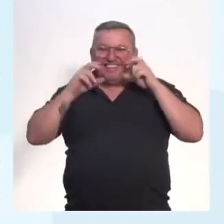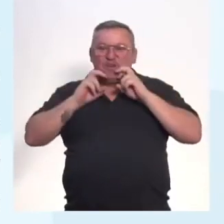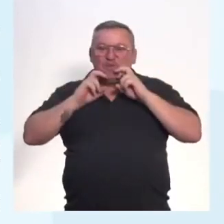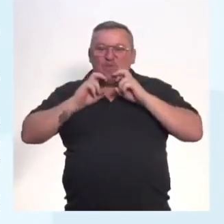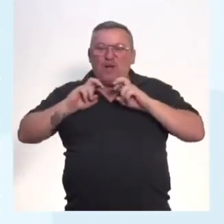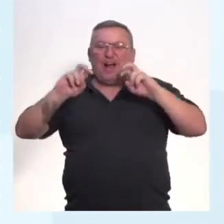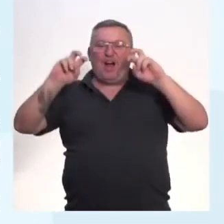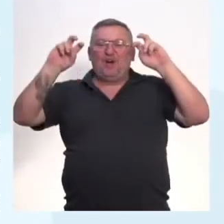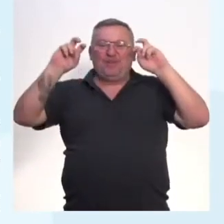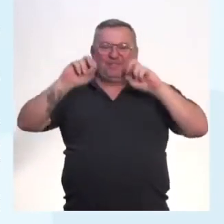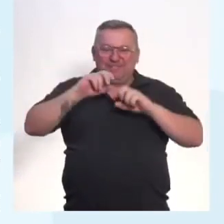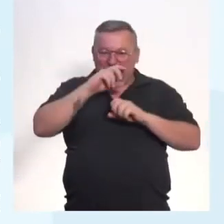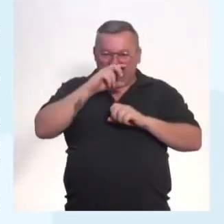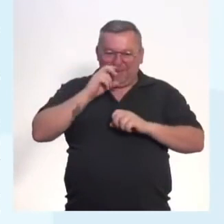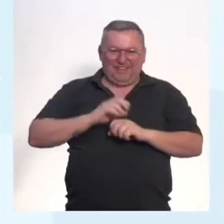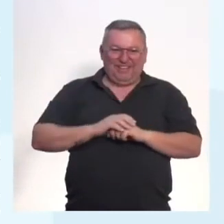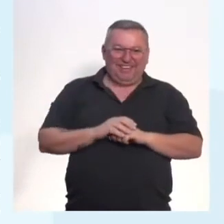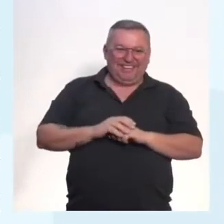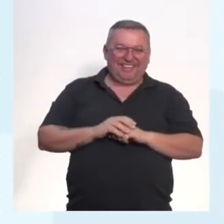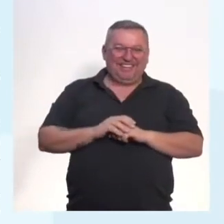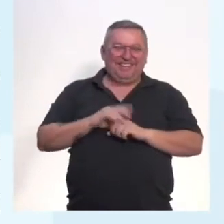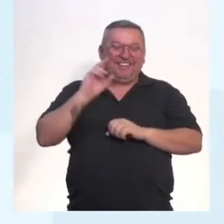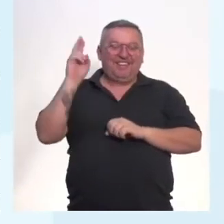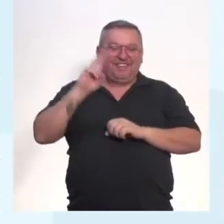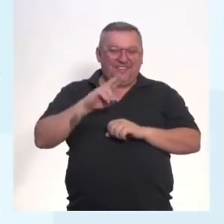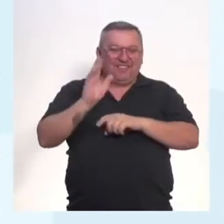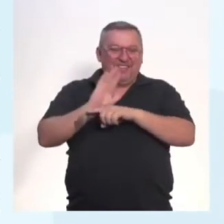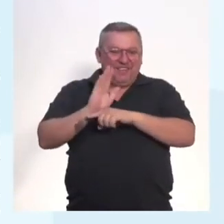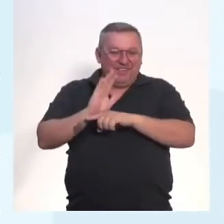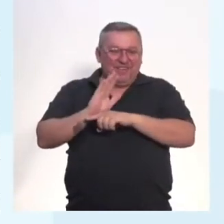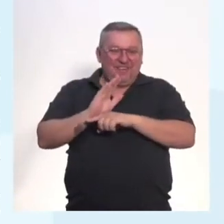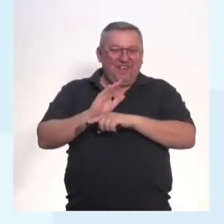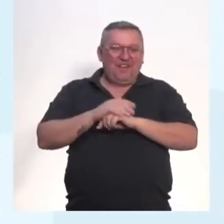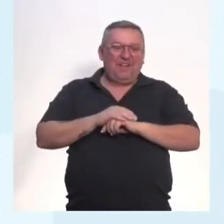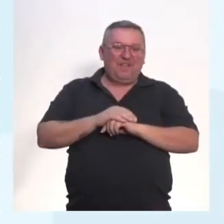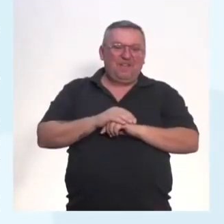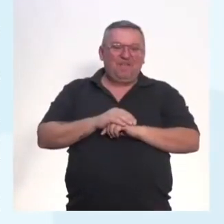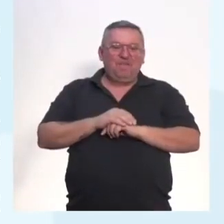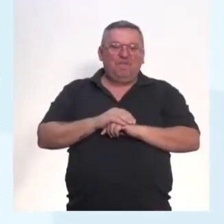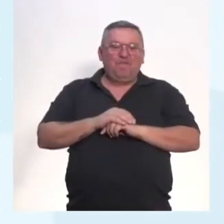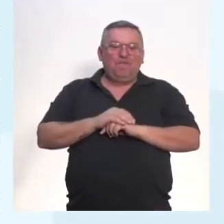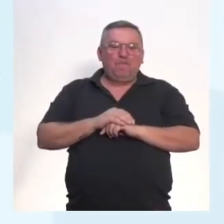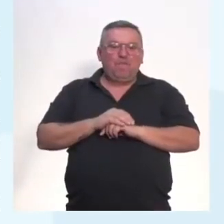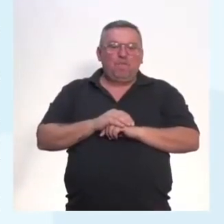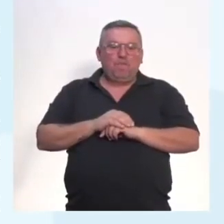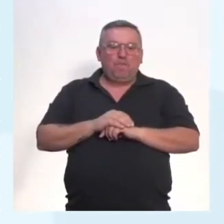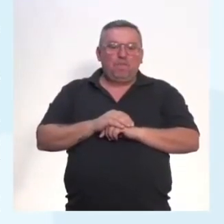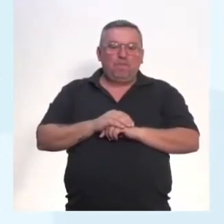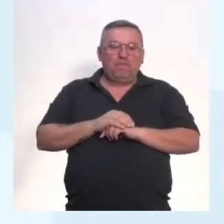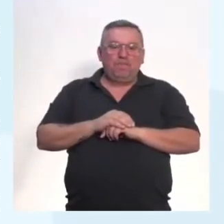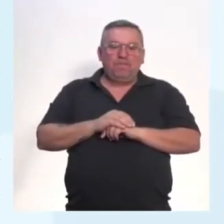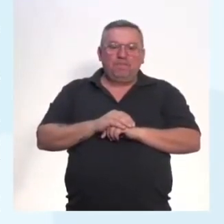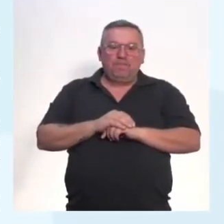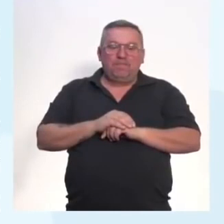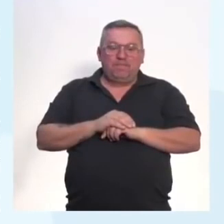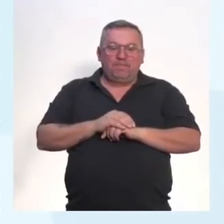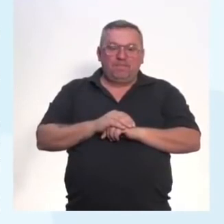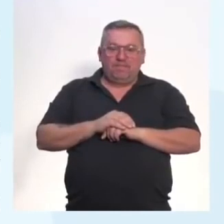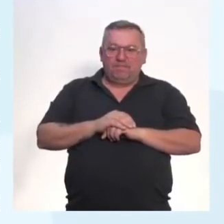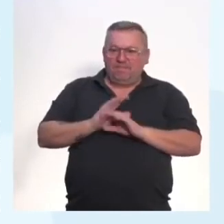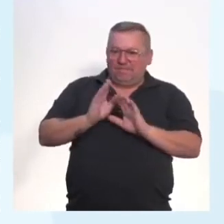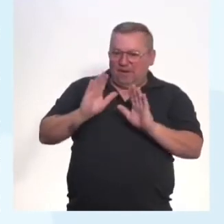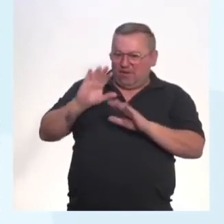Tem um vídeo tão bonitinho na internet, o pai ensinando o filho a imitar o leão. Isso aí. Manda o seu fazer. Ah, eu não